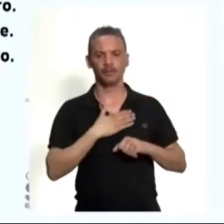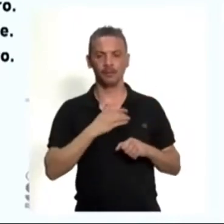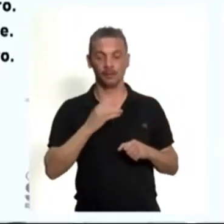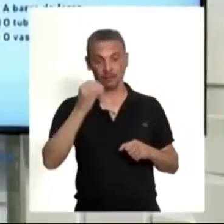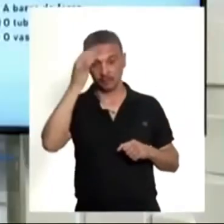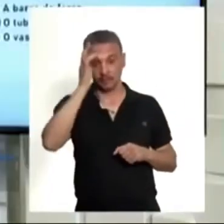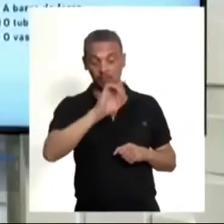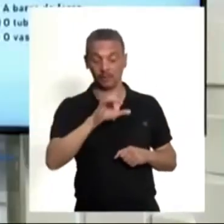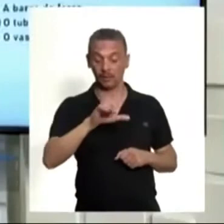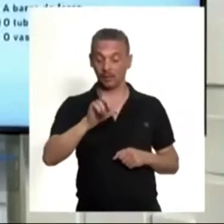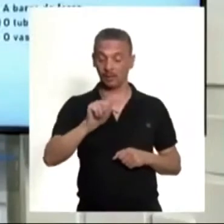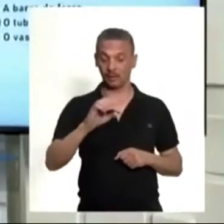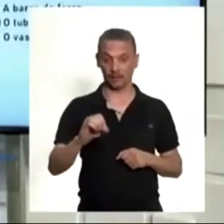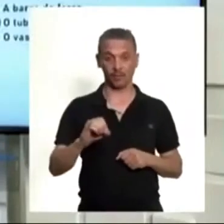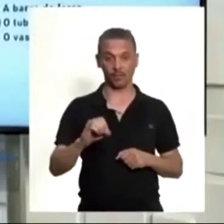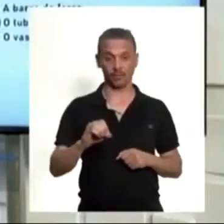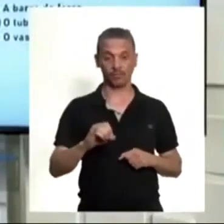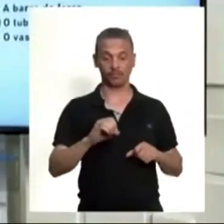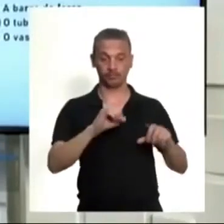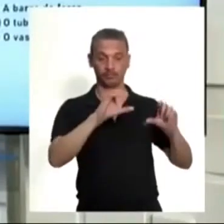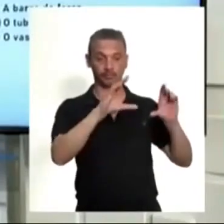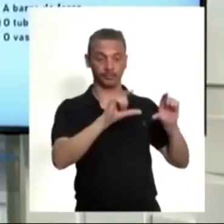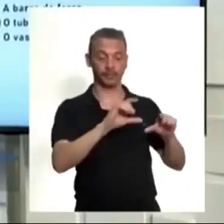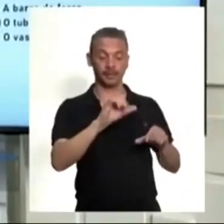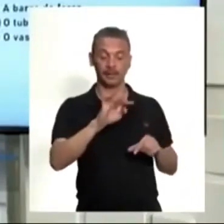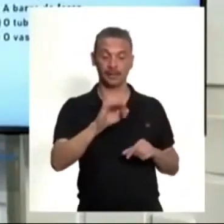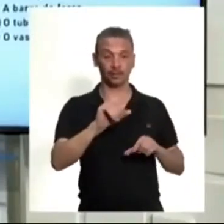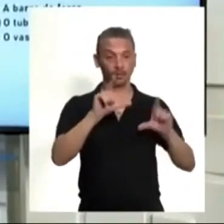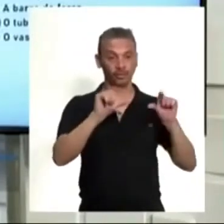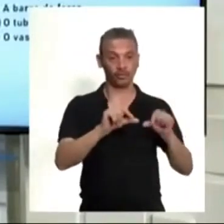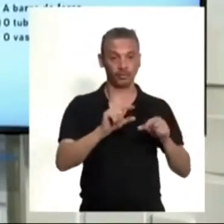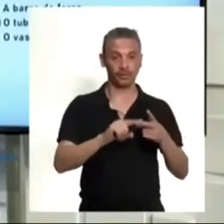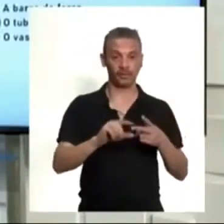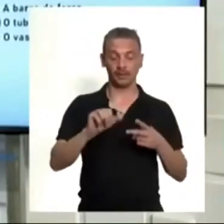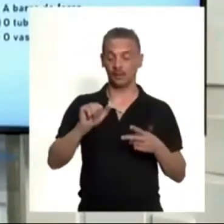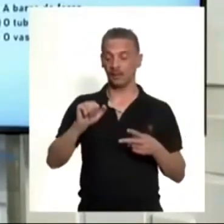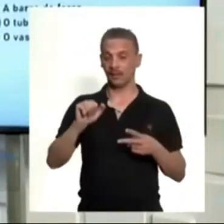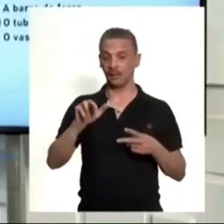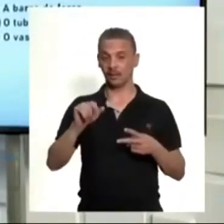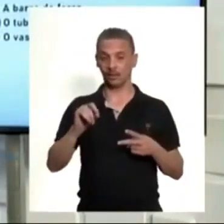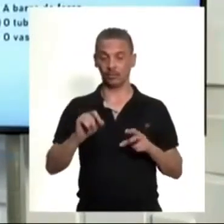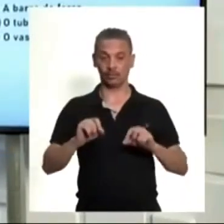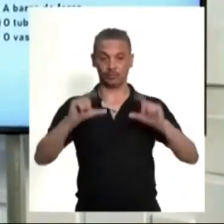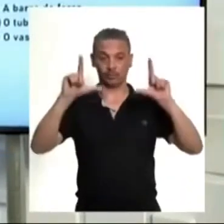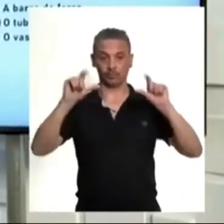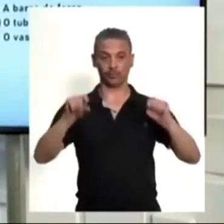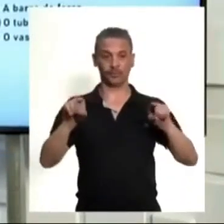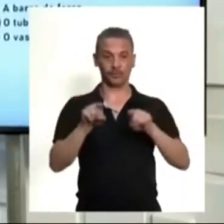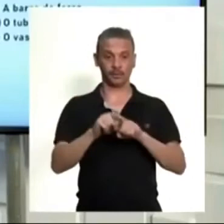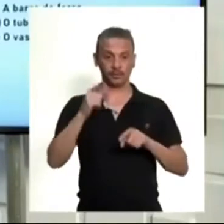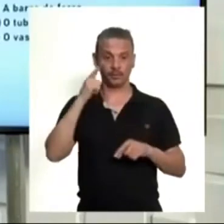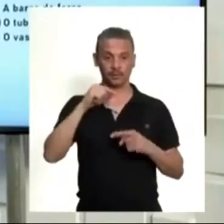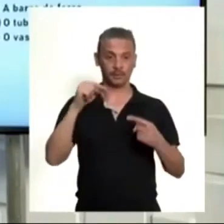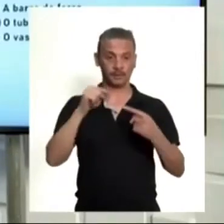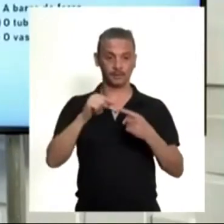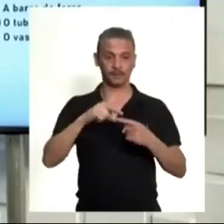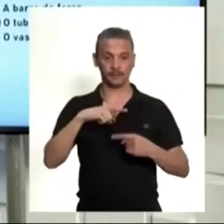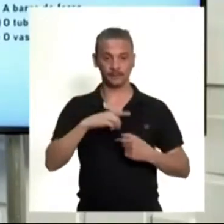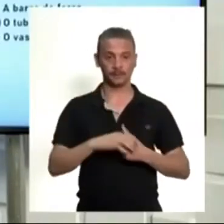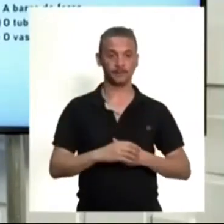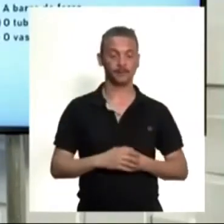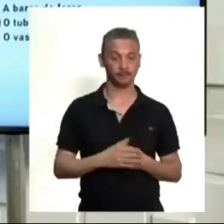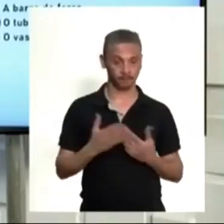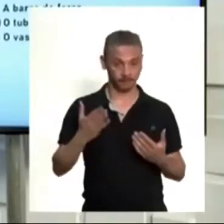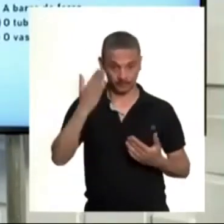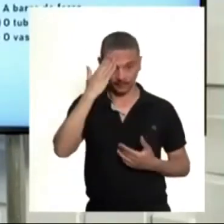CRAL. CRAL, cátodo reduz, ânodo oxida. Sempre dessa forma. E a gente consegue matar certinho essas questões aqui.